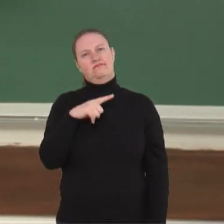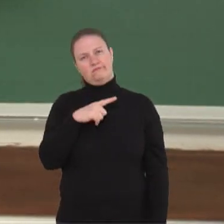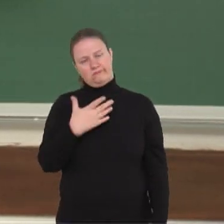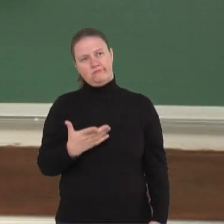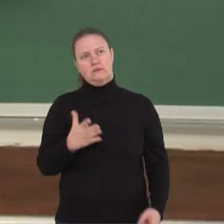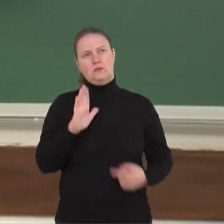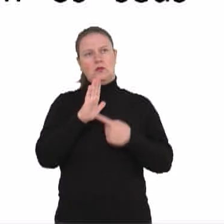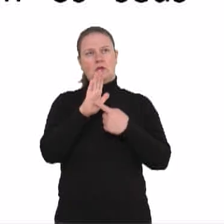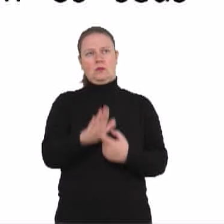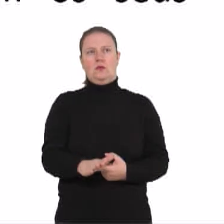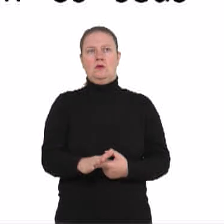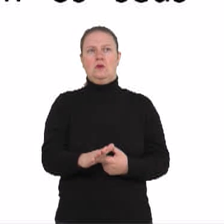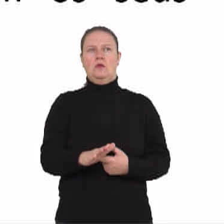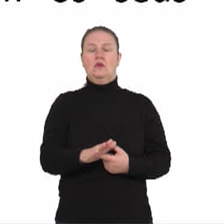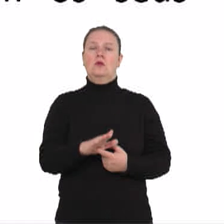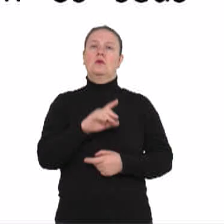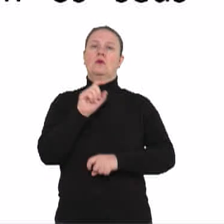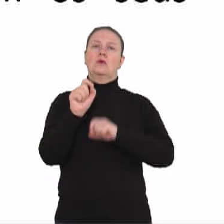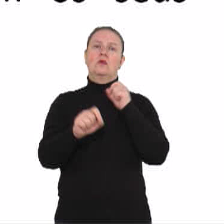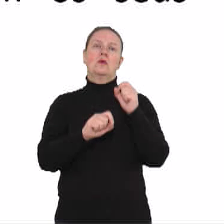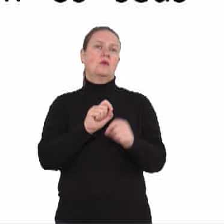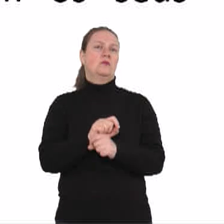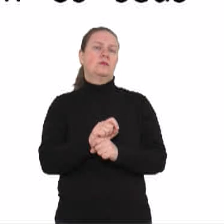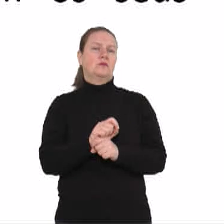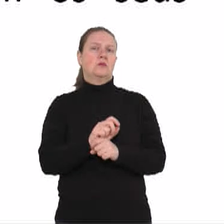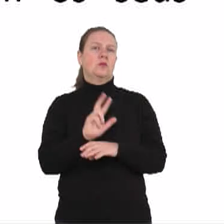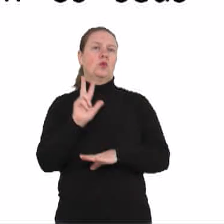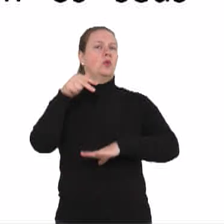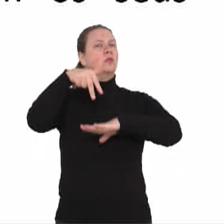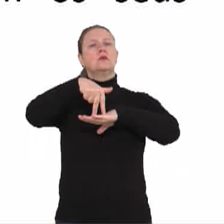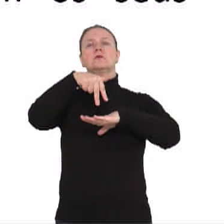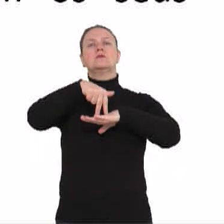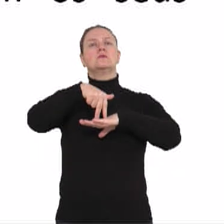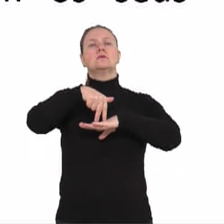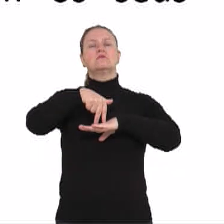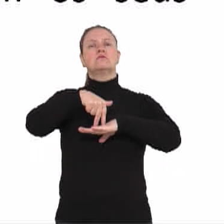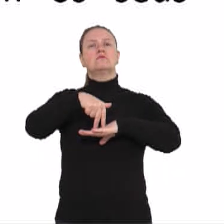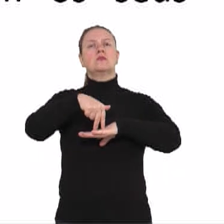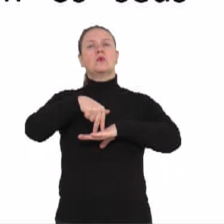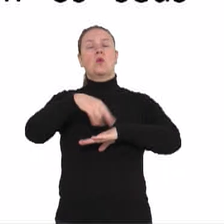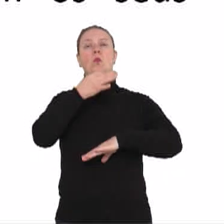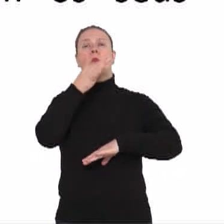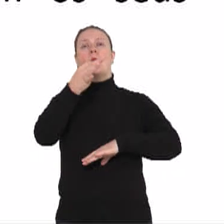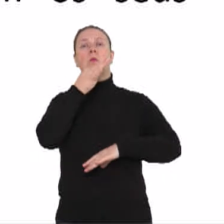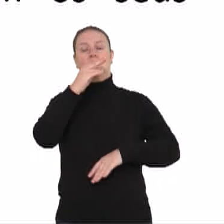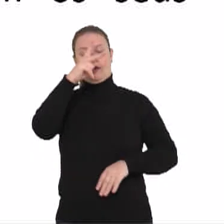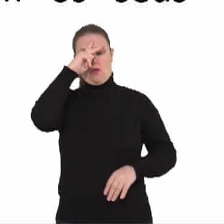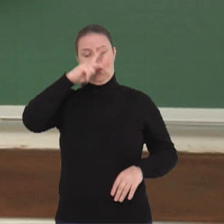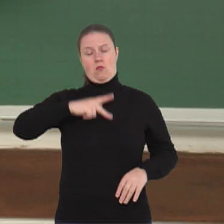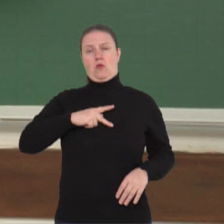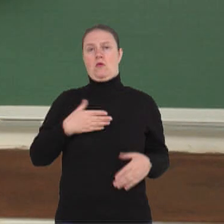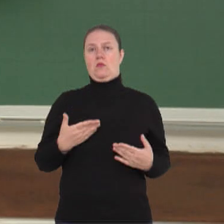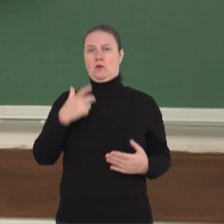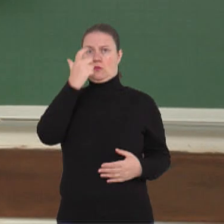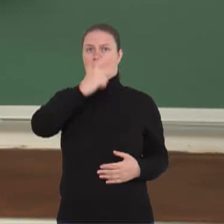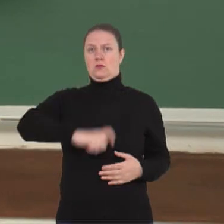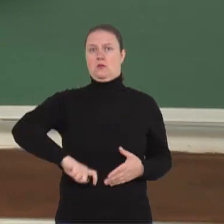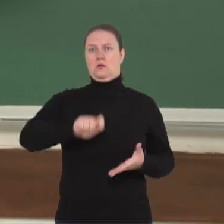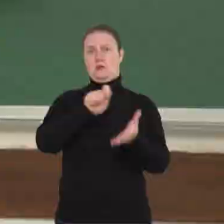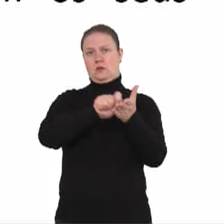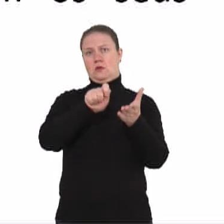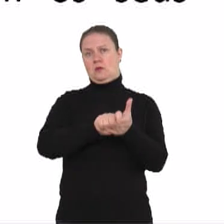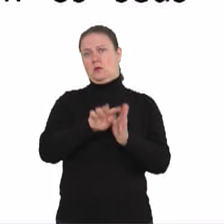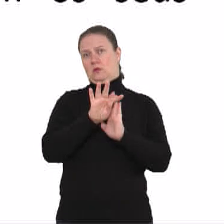vai apresentar. Apesar do sucesso, tem defeito. Posicionamento aqui, né, posicionamento de análise crítica do resenhista.